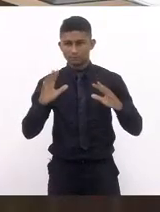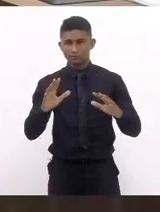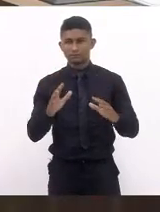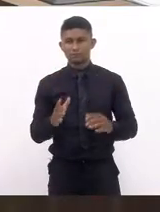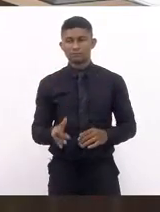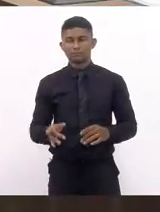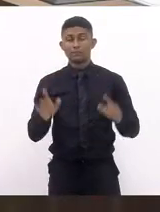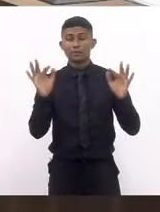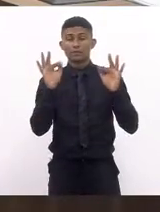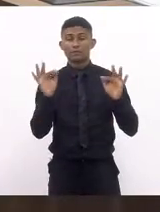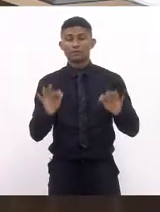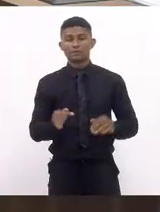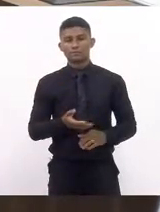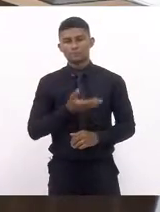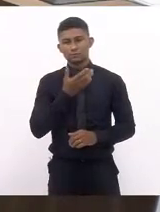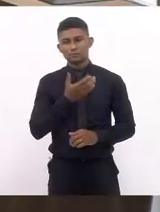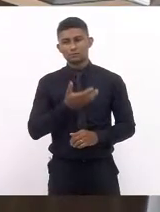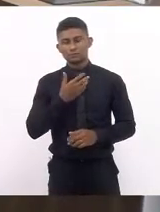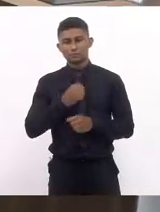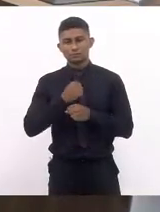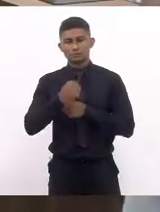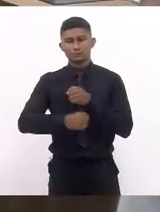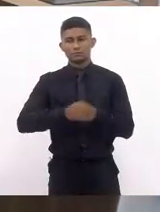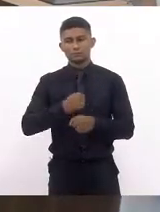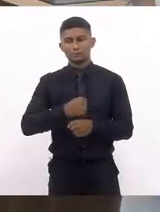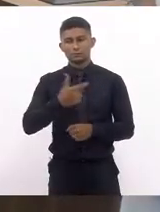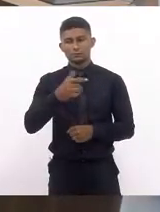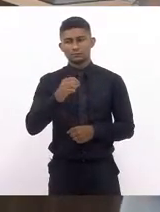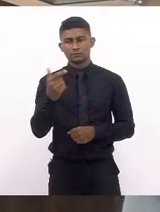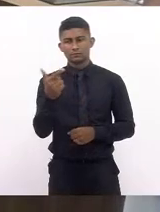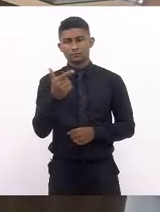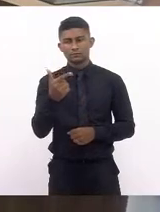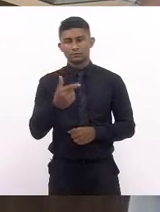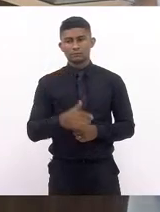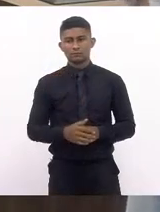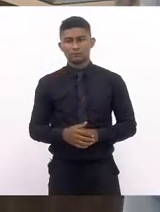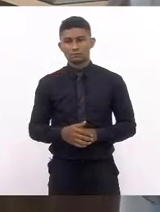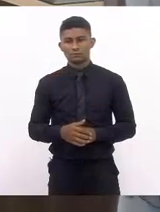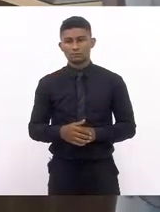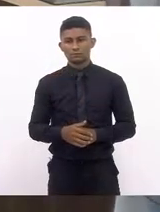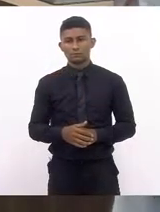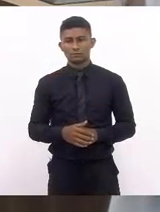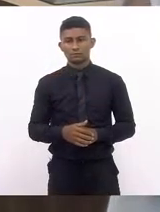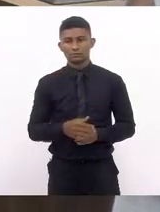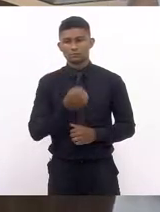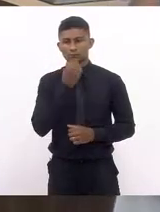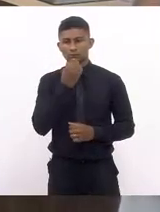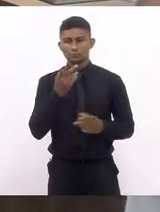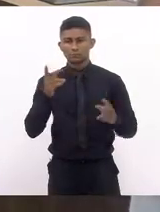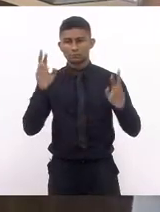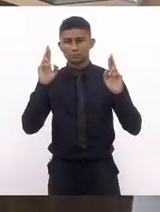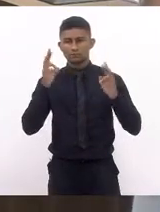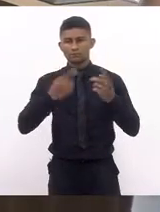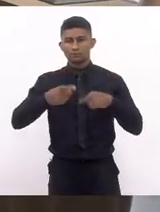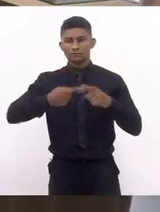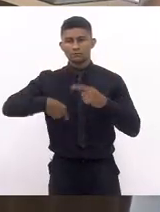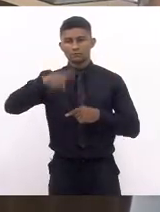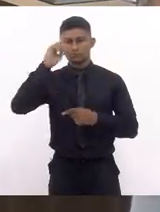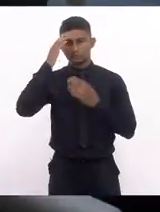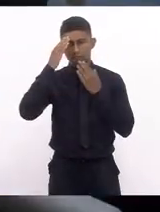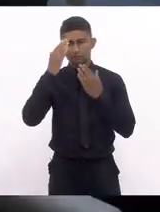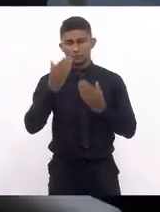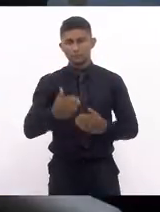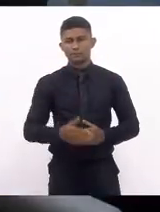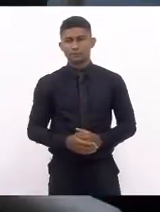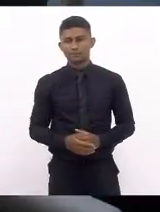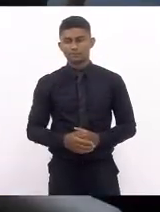Feliz Natal a todos nós dois mil e integralizaram sempre a respeito de prosperidade para todos obrigado obrigado